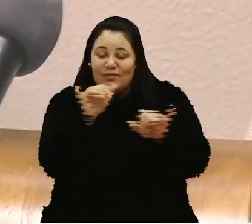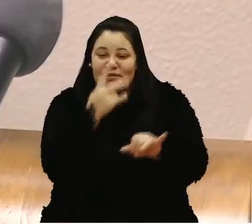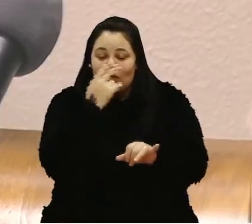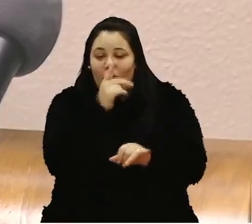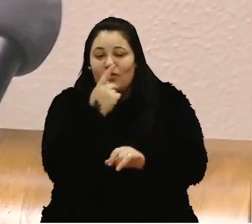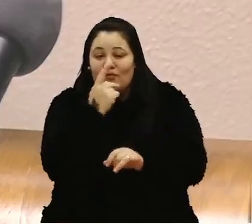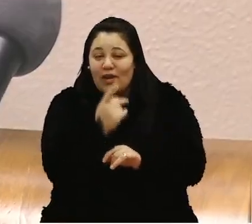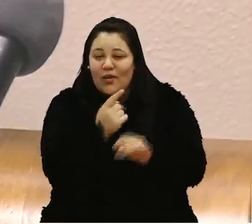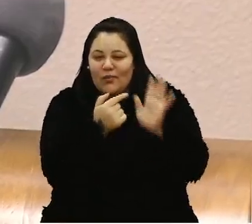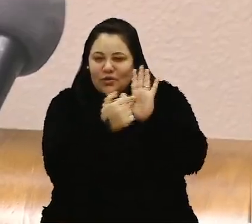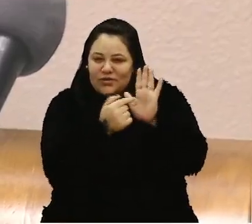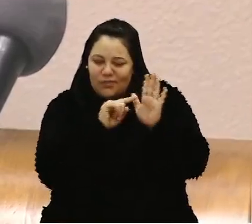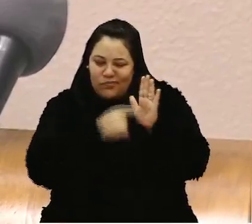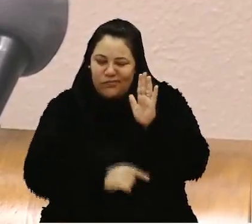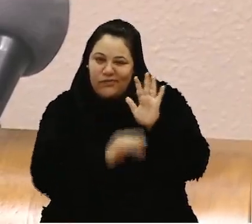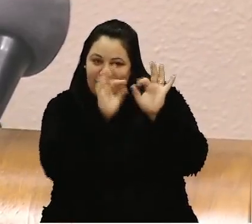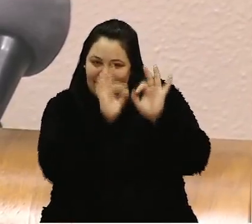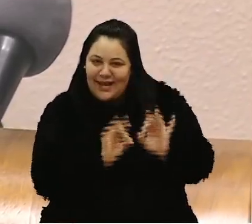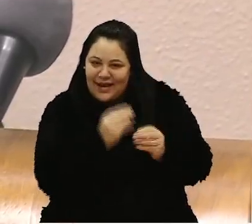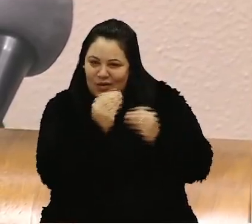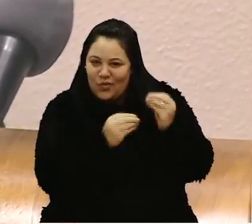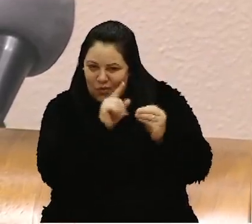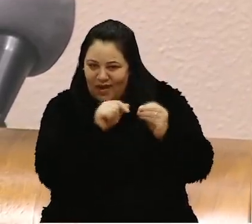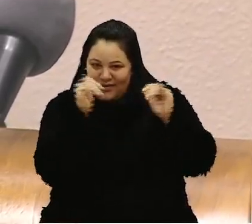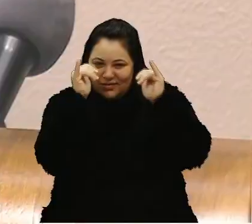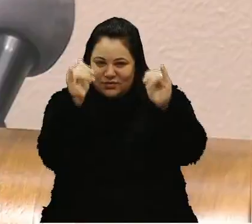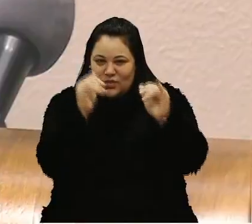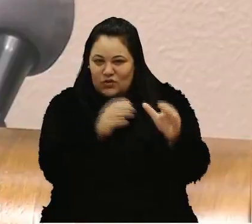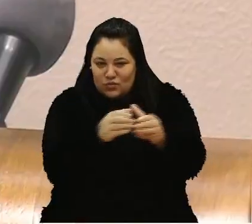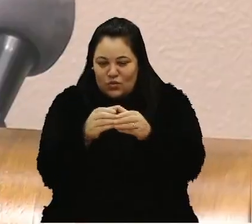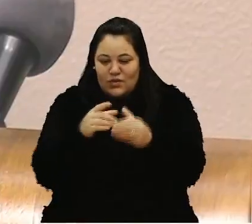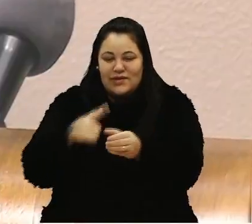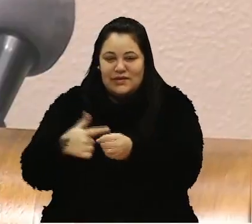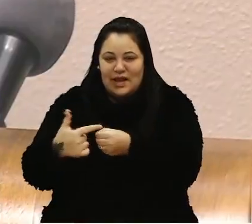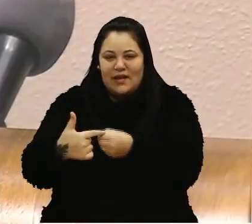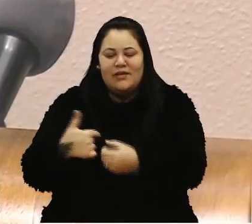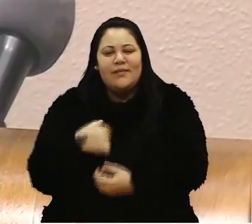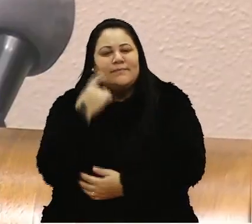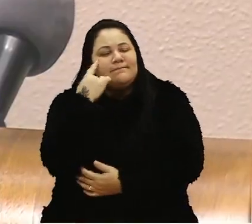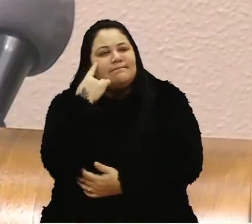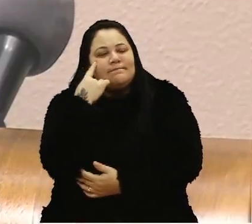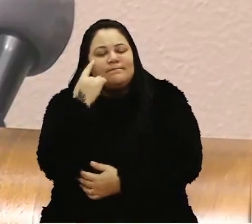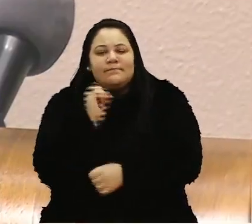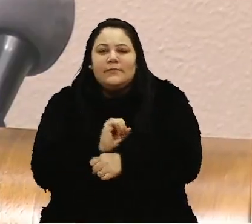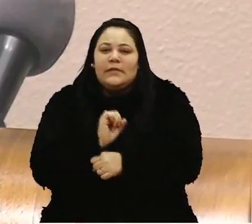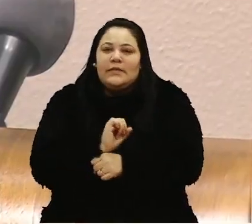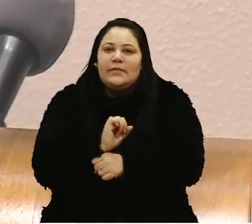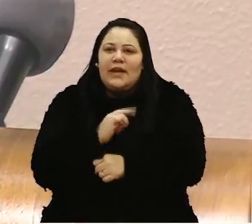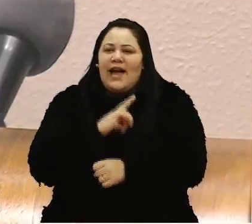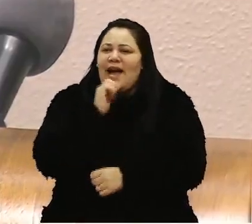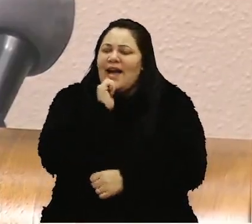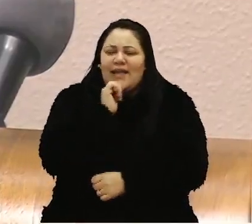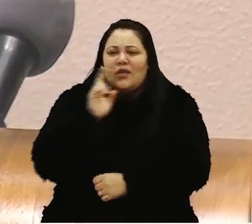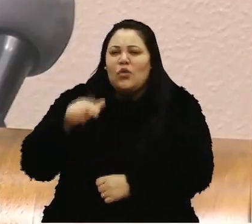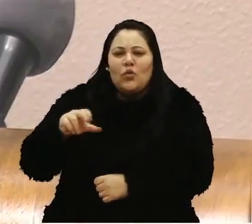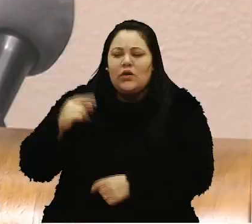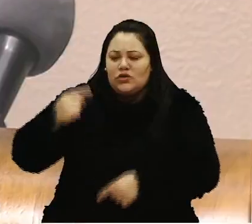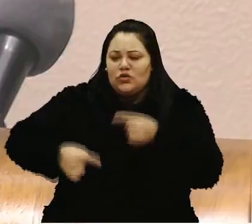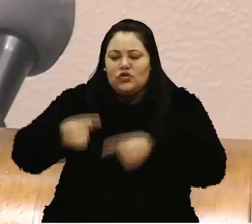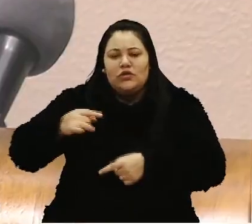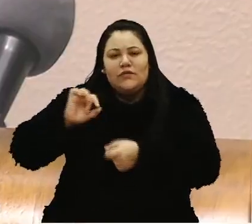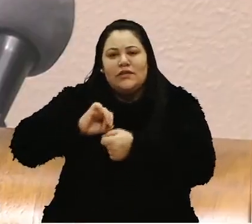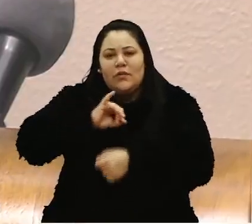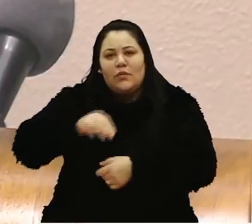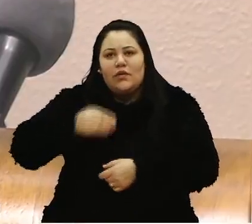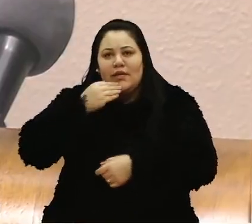demonstrando em detalhes como funciona o transporte público da cidade, eu parei para pensar que nós nunca tínhamos discutido a possibilidade de fazer um transporte